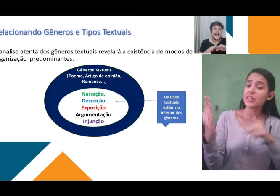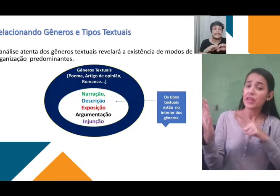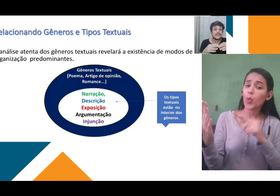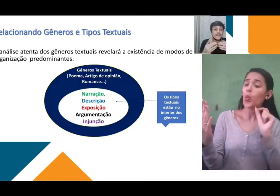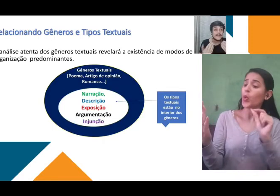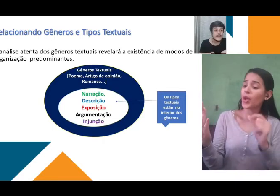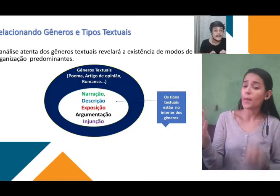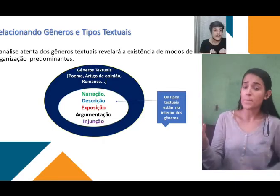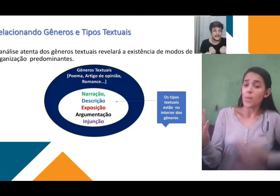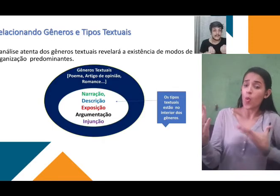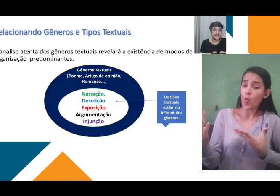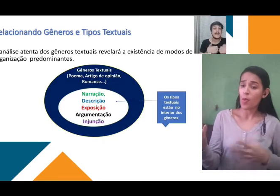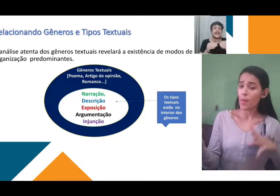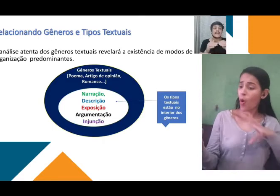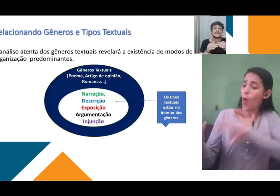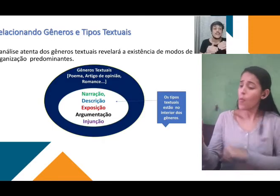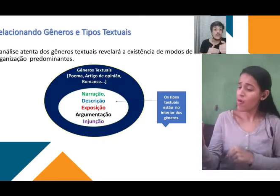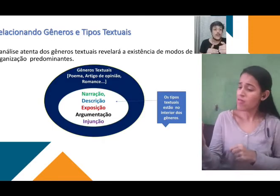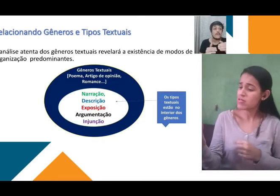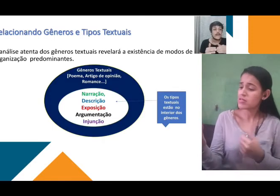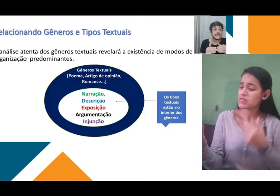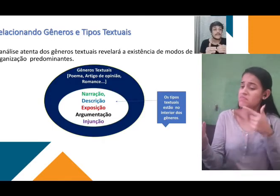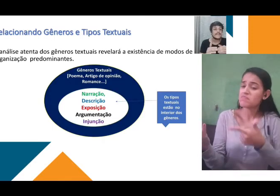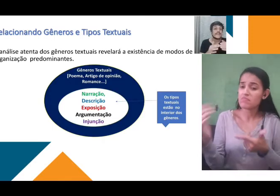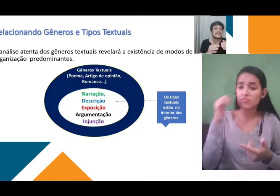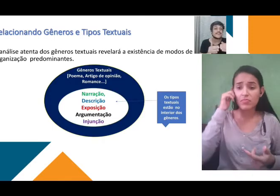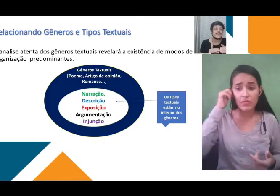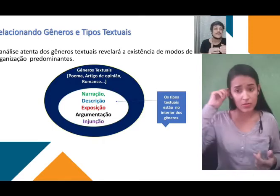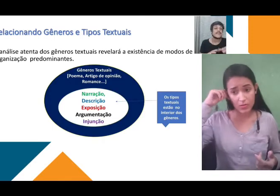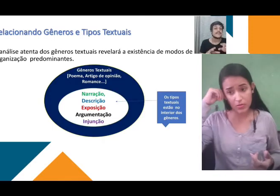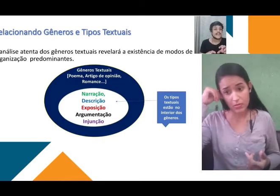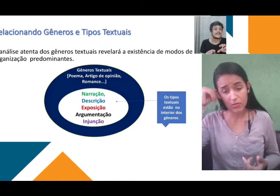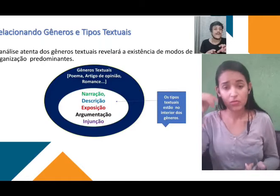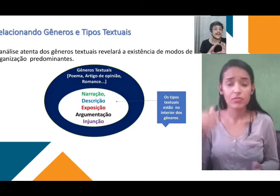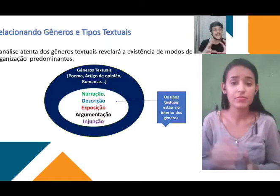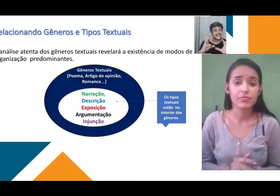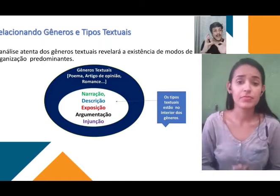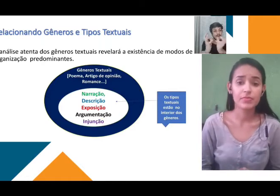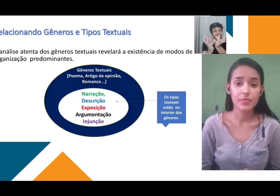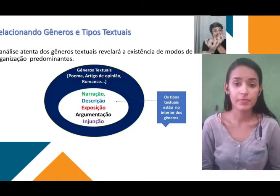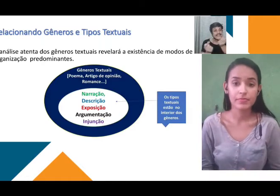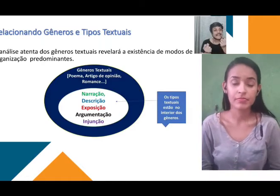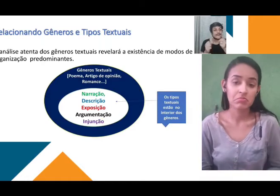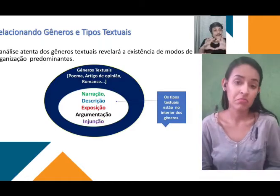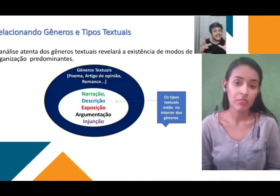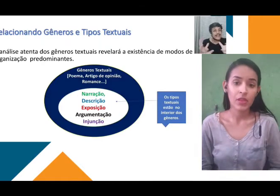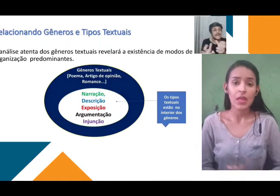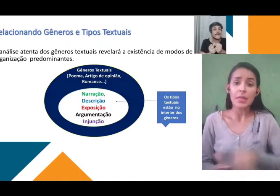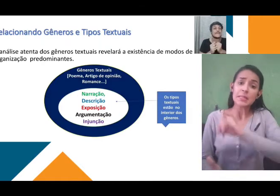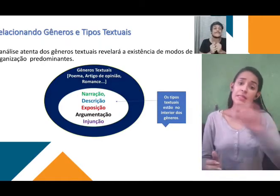textuais a predominância, né, de um ou vários desses tipos textuais na organização,